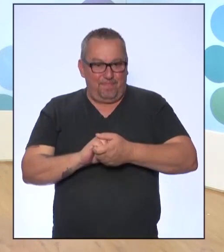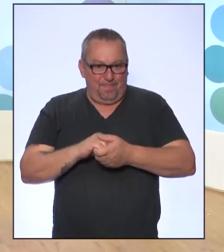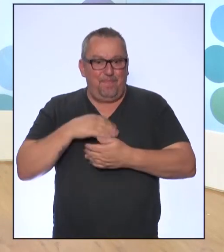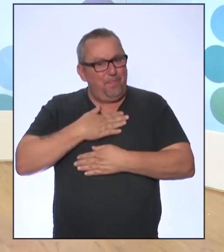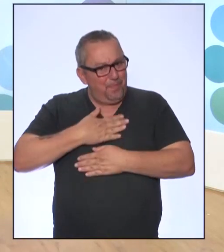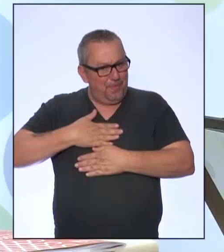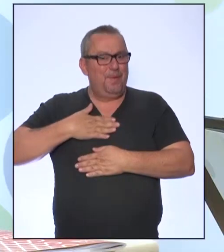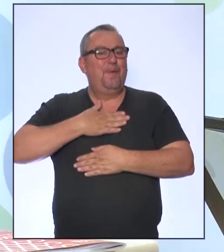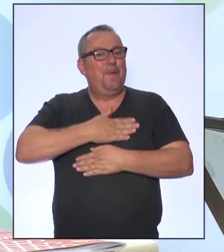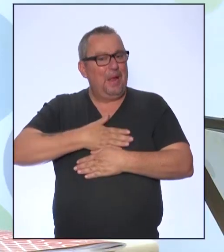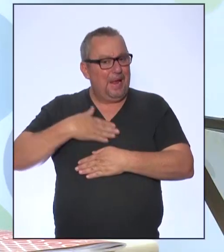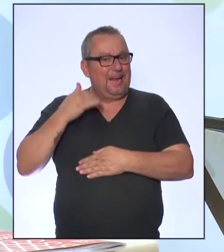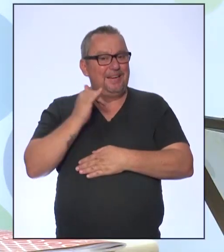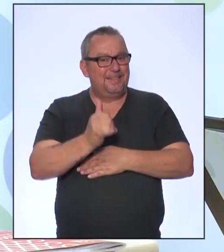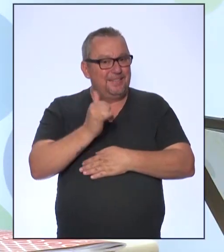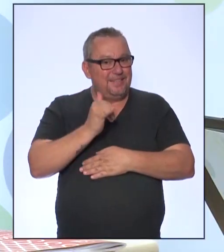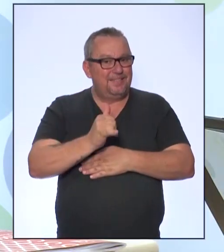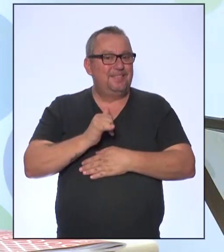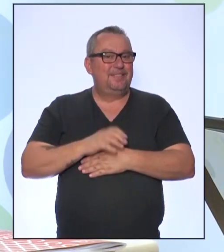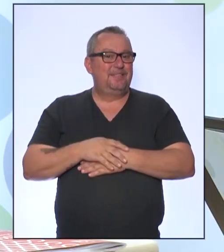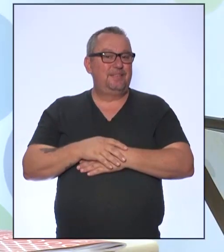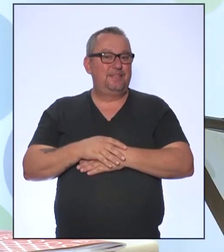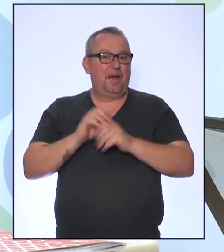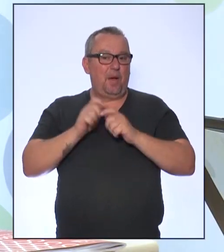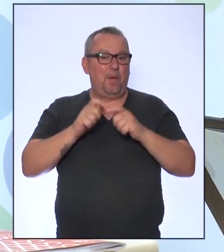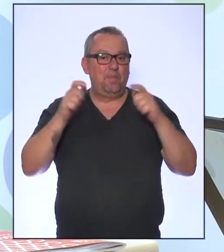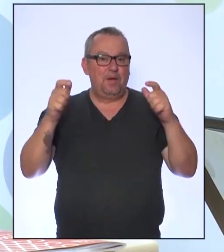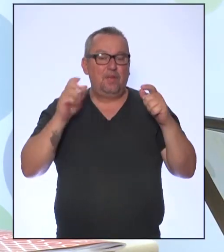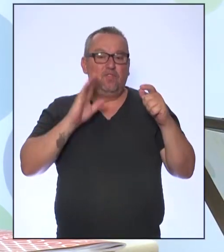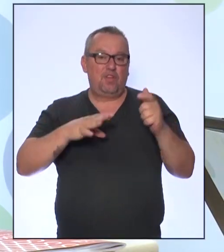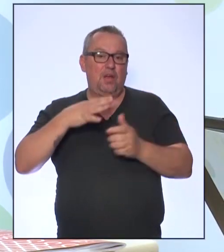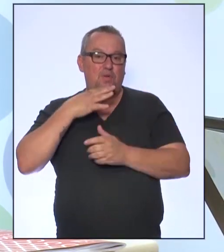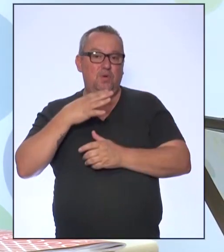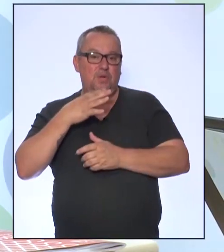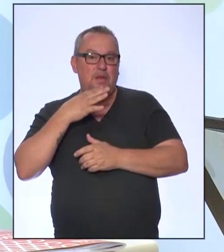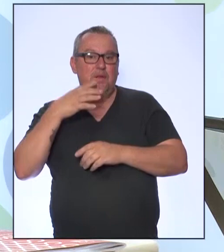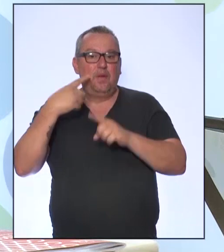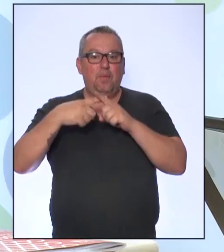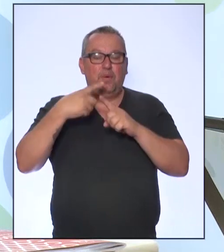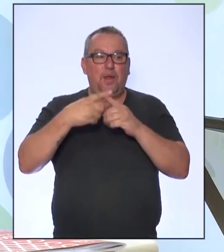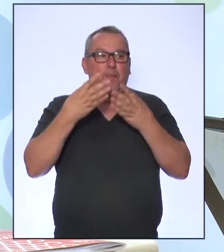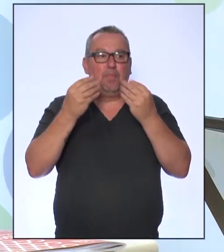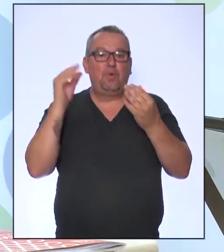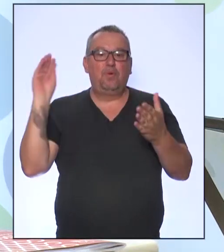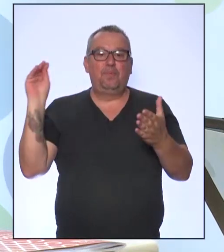Gostaram da fábula? A maioria acho que já conhece, porque muitos